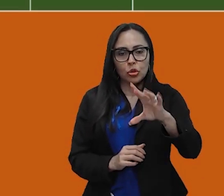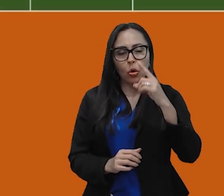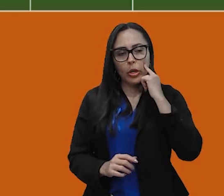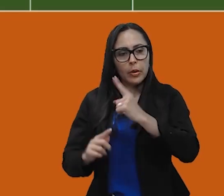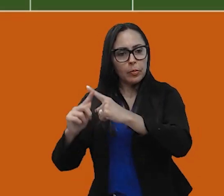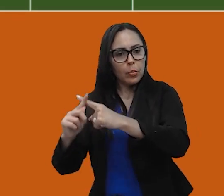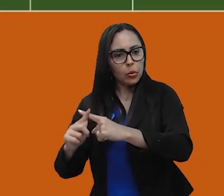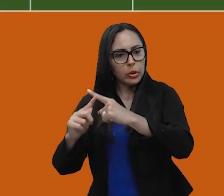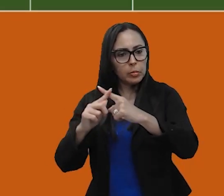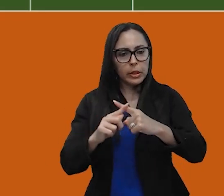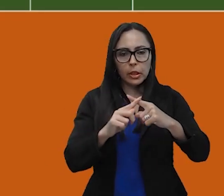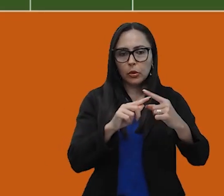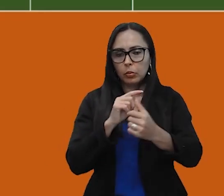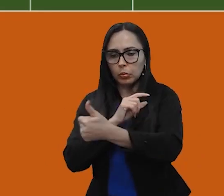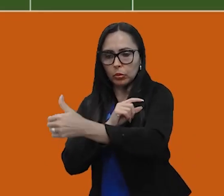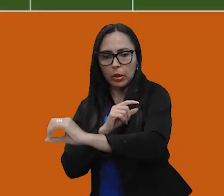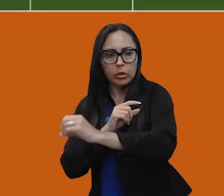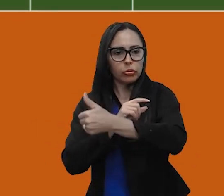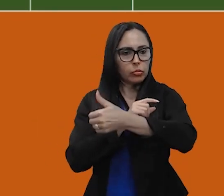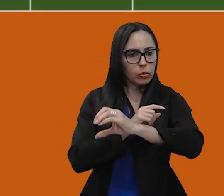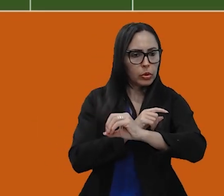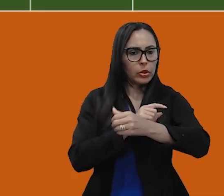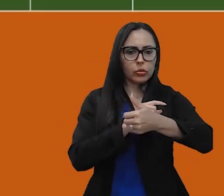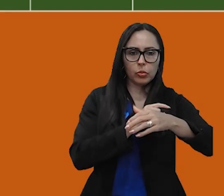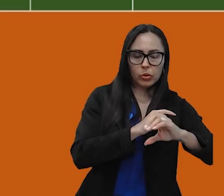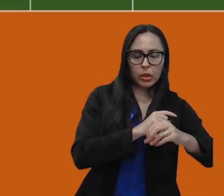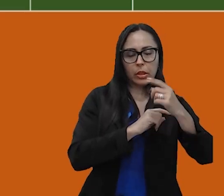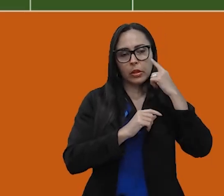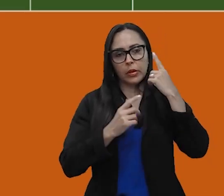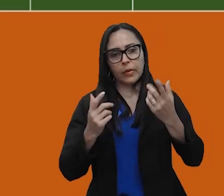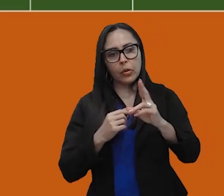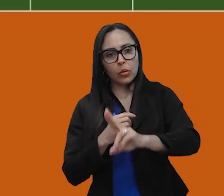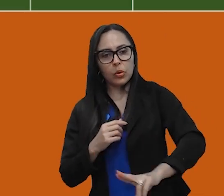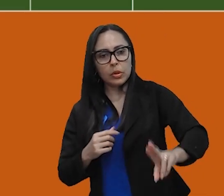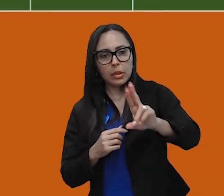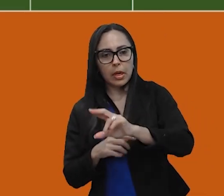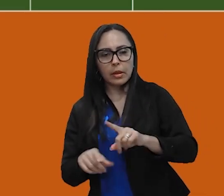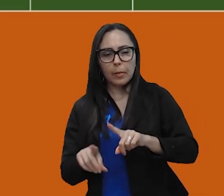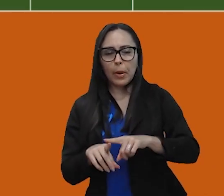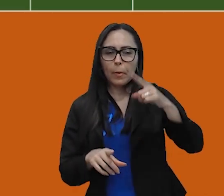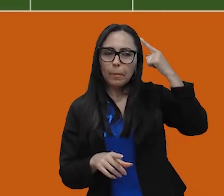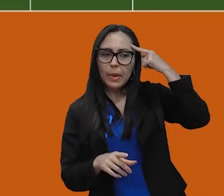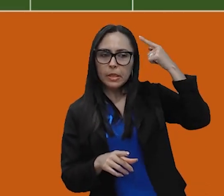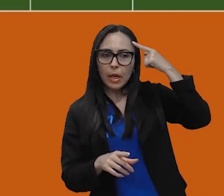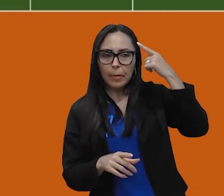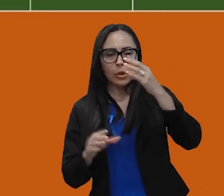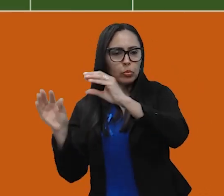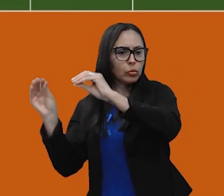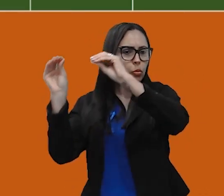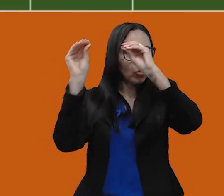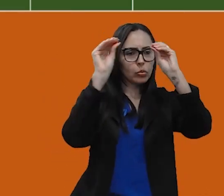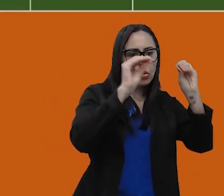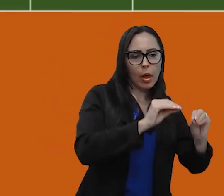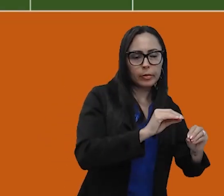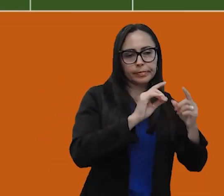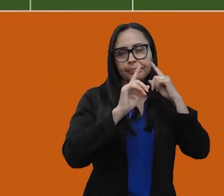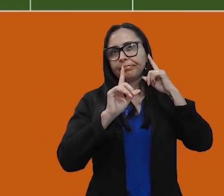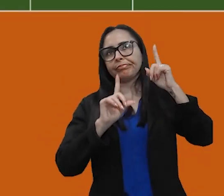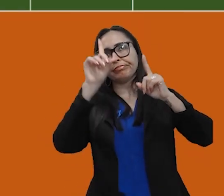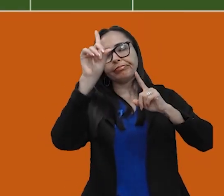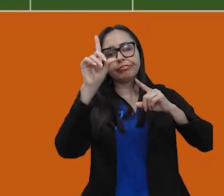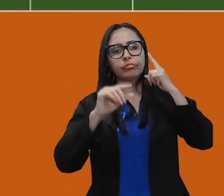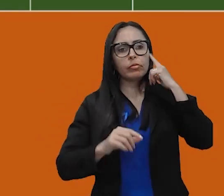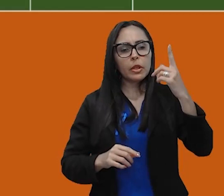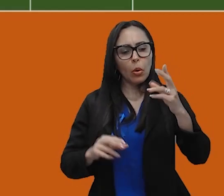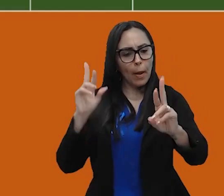multiplicando por 10. Da mesma forma que eu vou utilizar esse mesmo raciocínio agora para os submúltiplos. Por exemplo, se eu